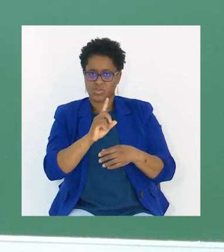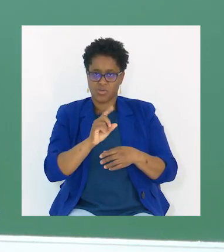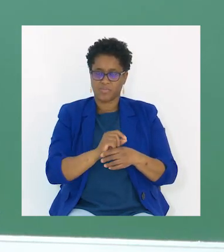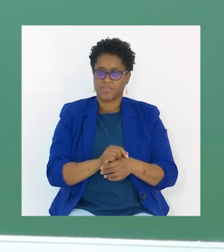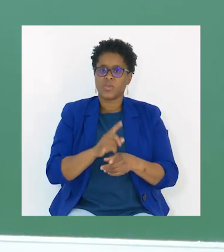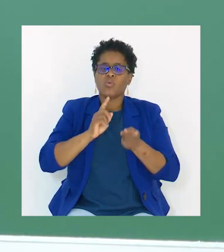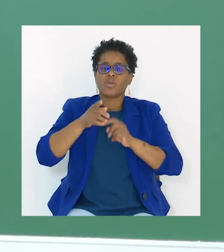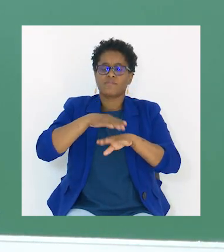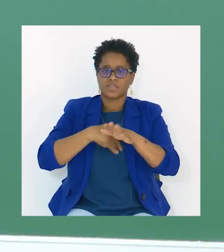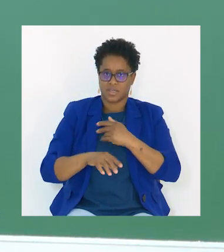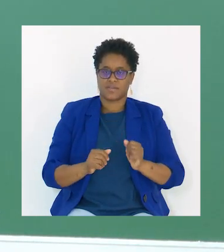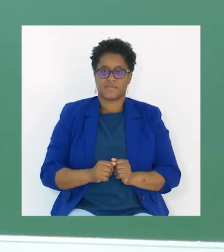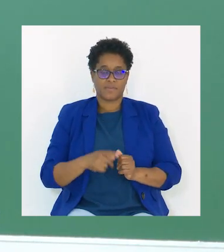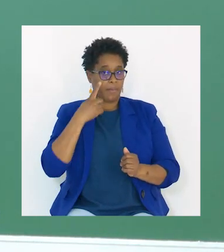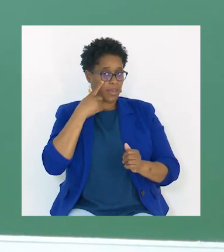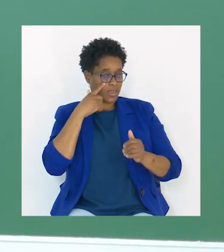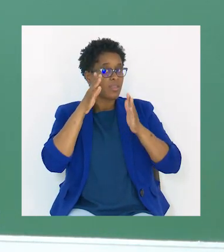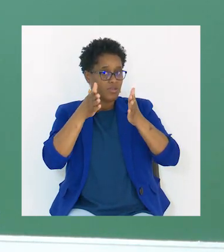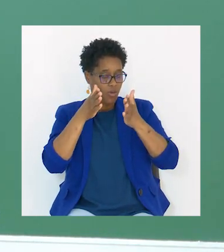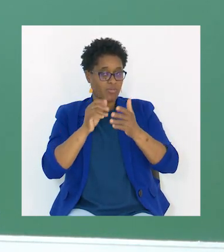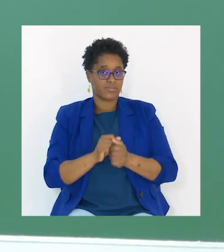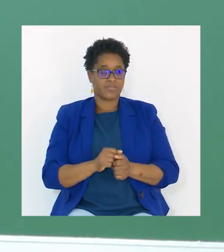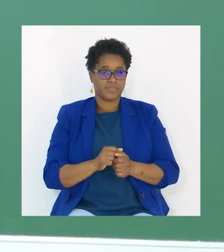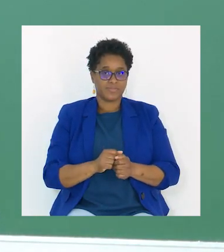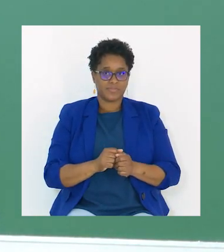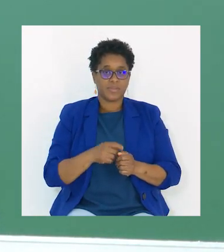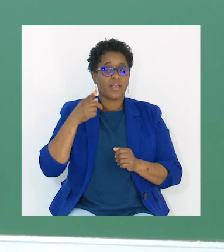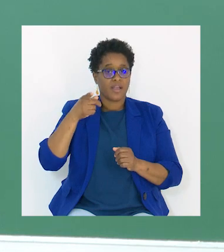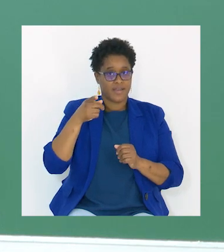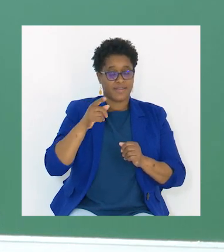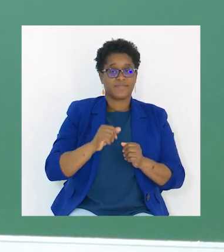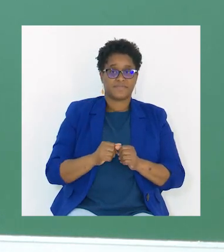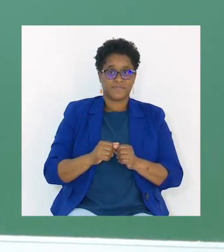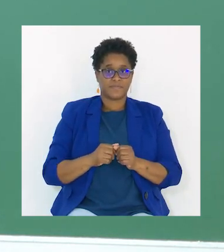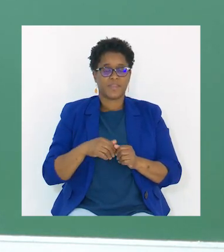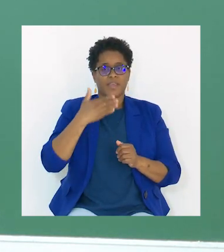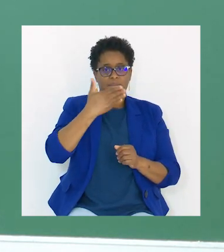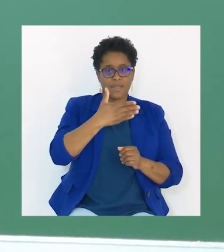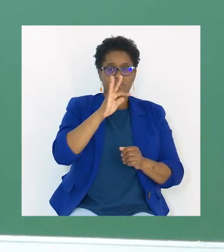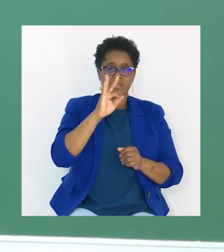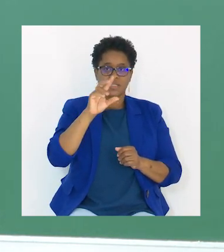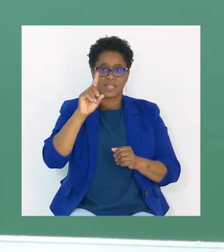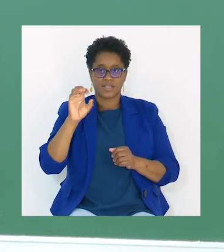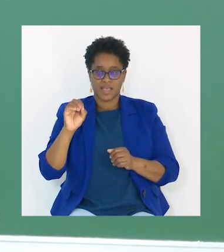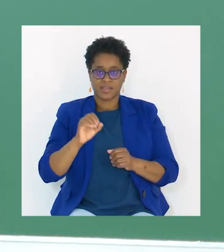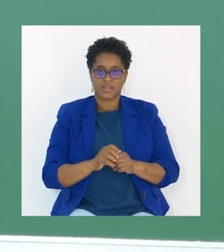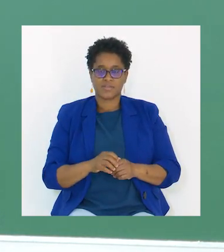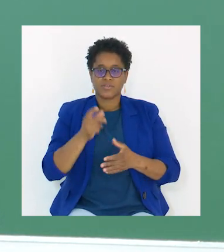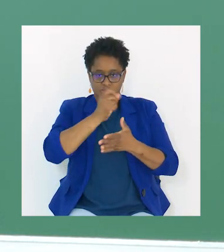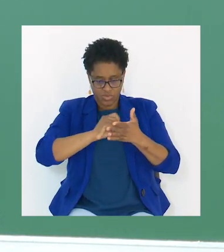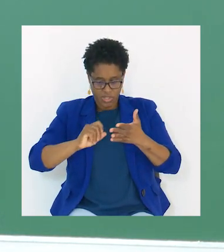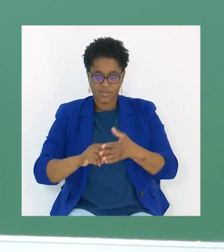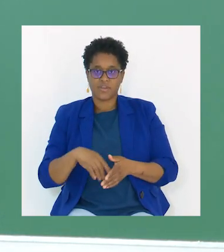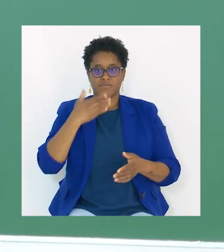que fazer? Presta atenção. Ali nesse caso, 1460,